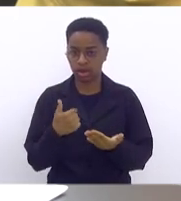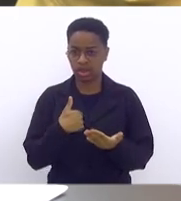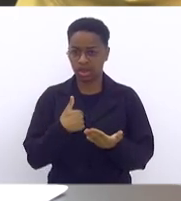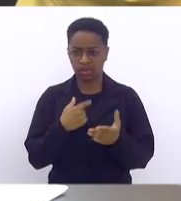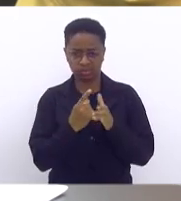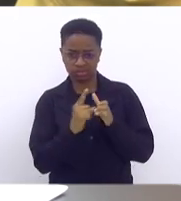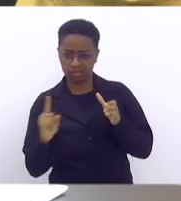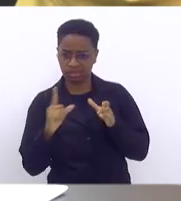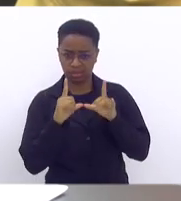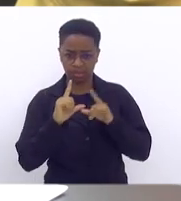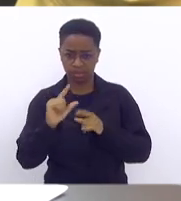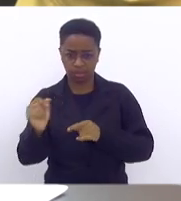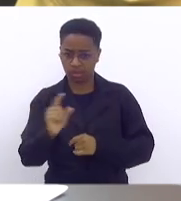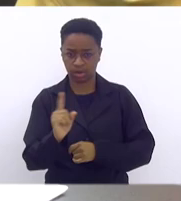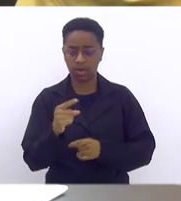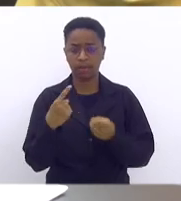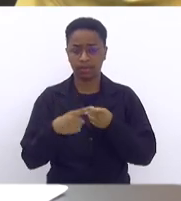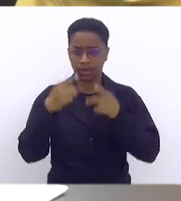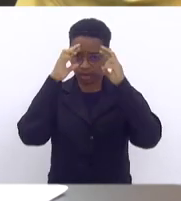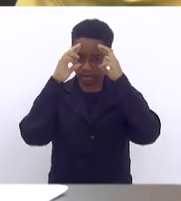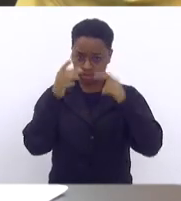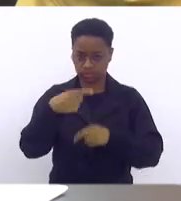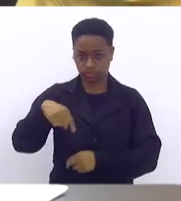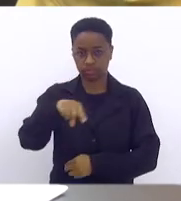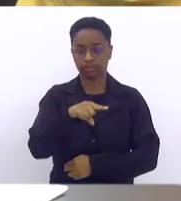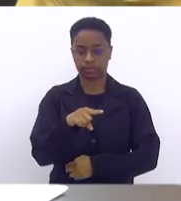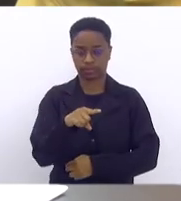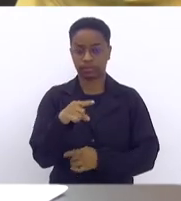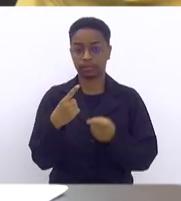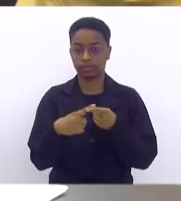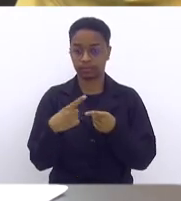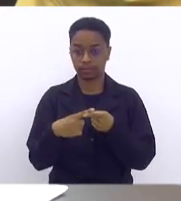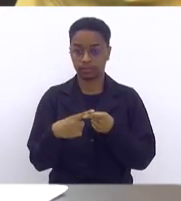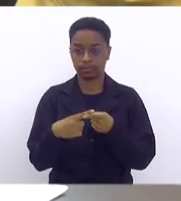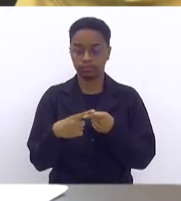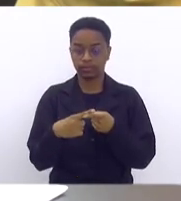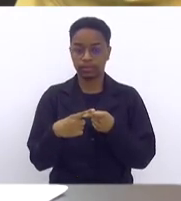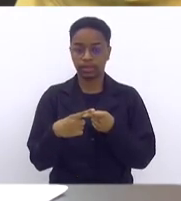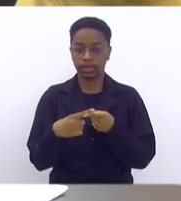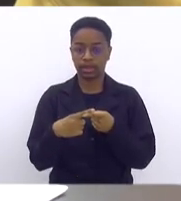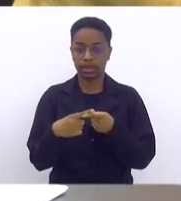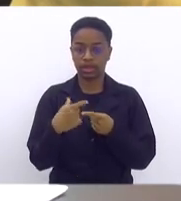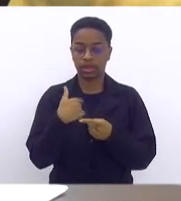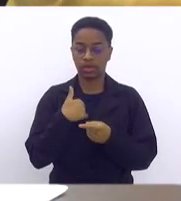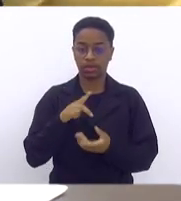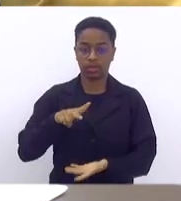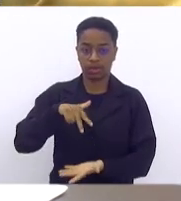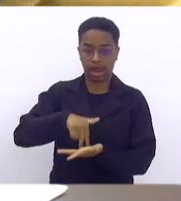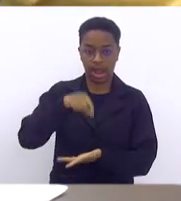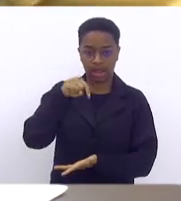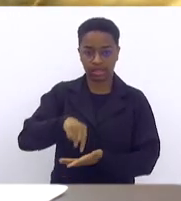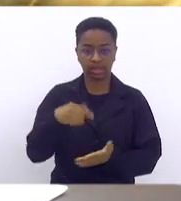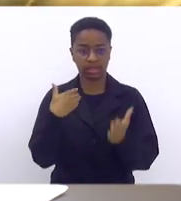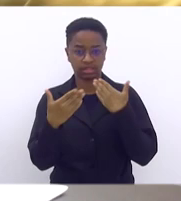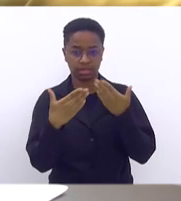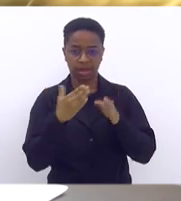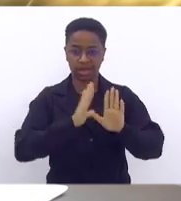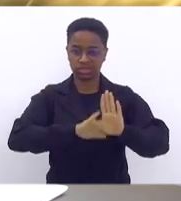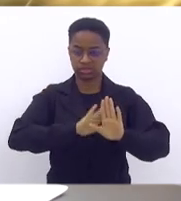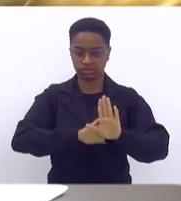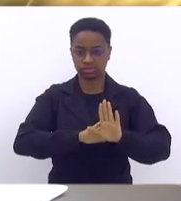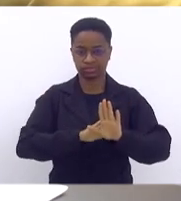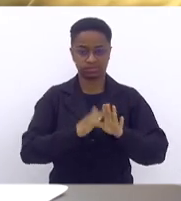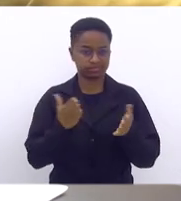retirar da mesa em respeito que eu tenho pelos senhores, porque ficar servindo aqui para debate ideológico,